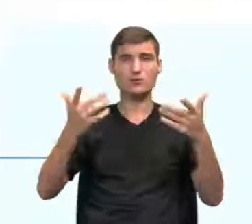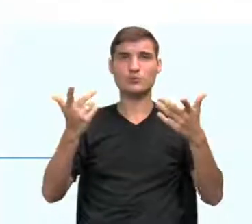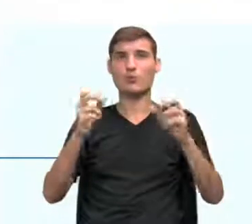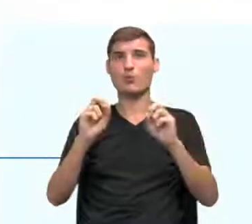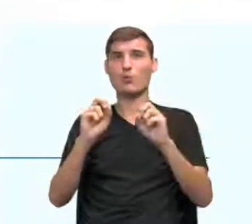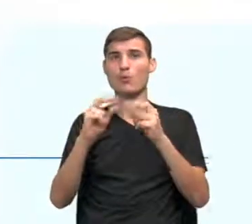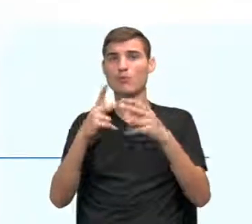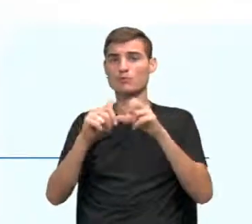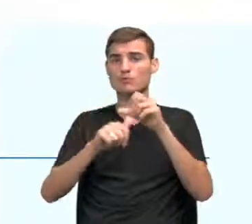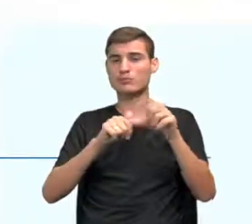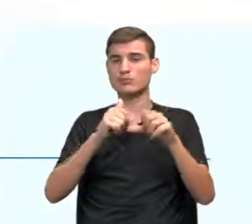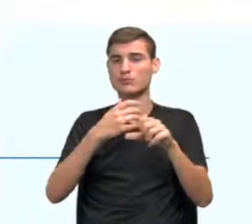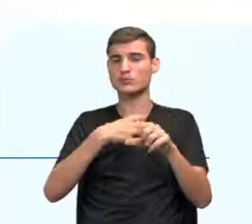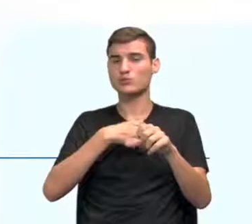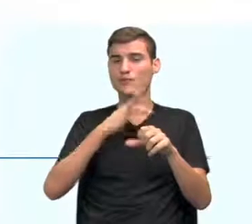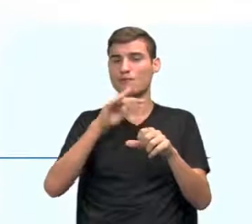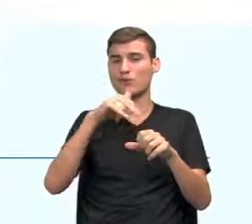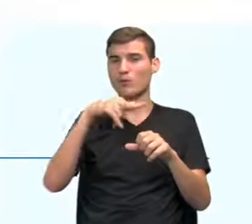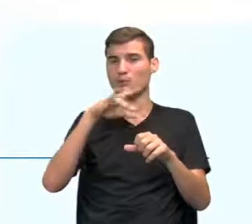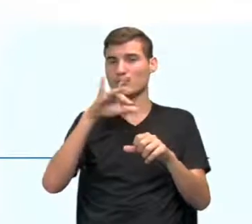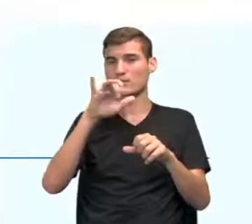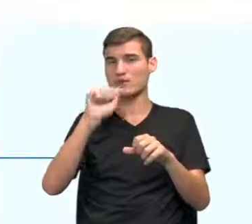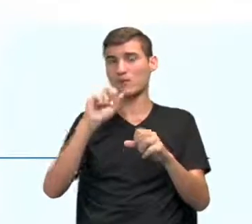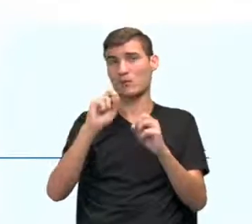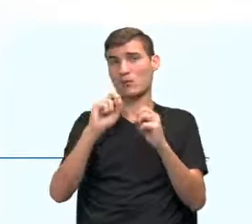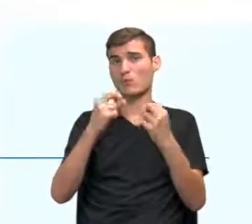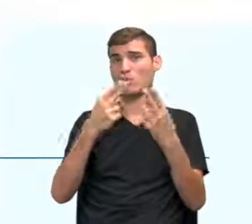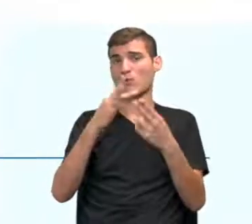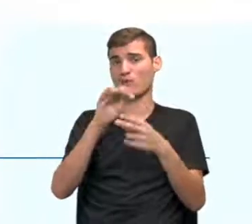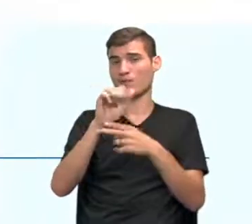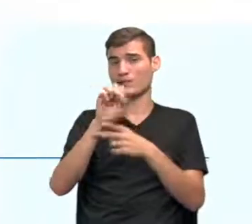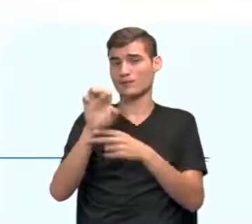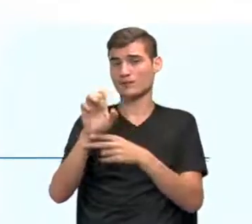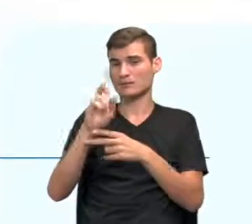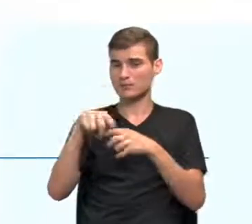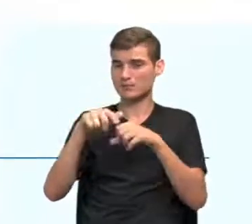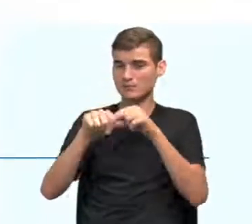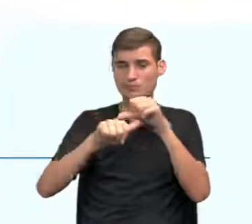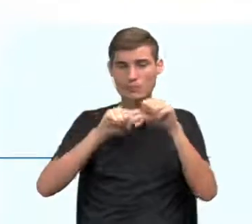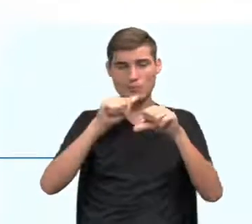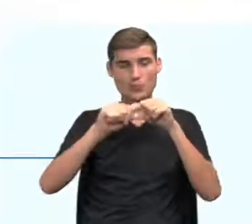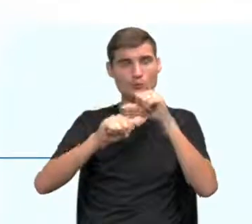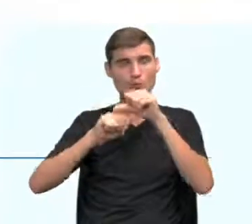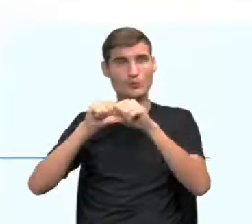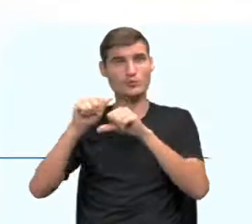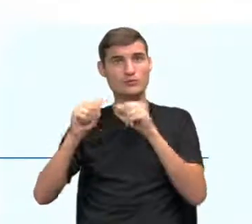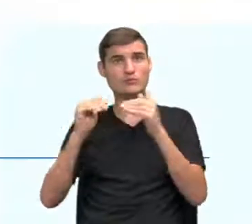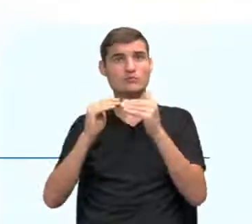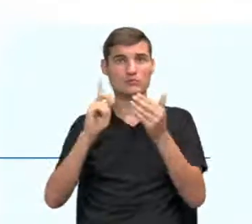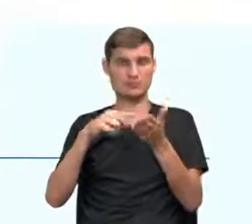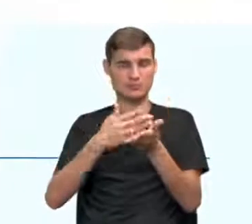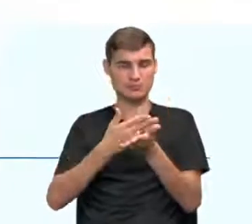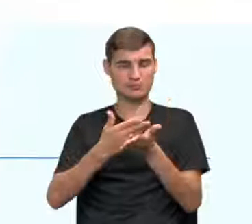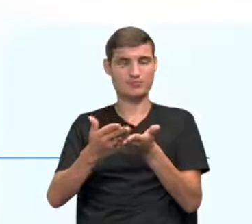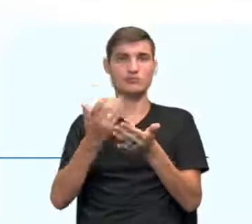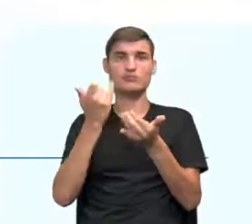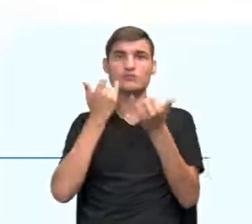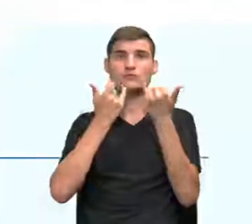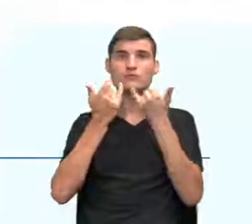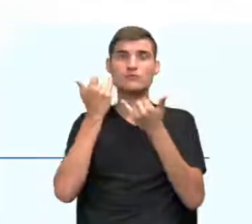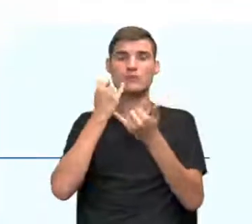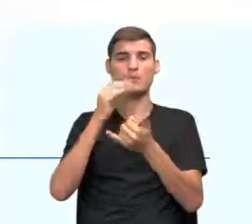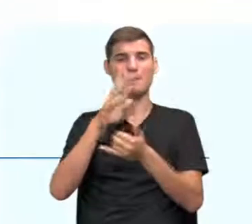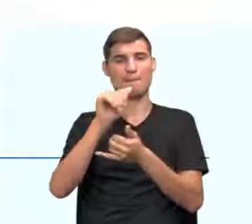modificar a frequência ou eu posso modificar a fase. Então eu faço essas modificações a partir do sinal banda